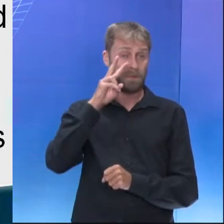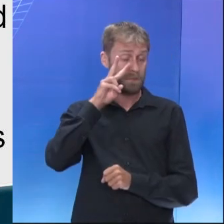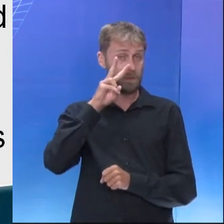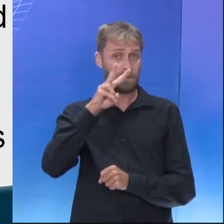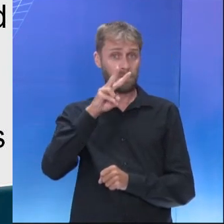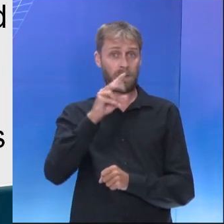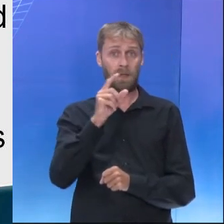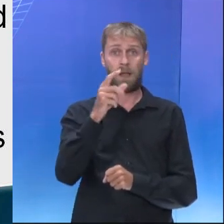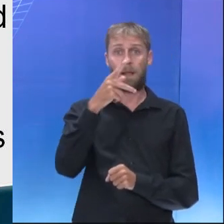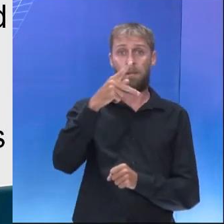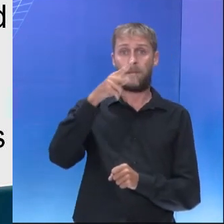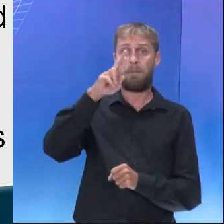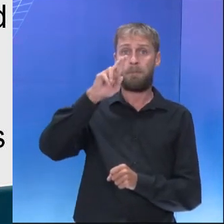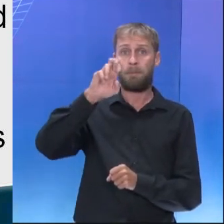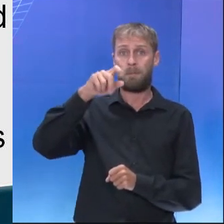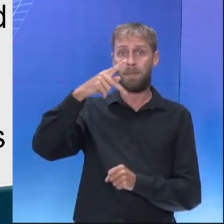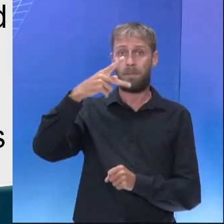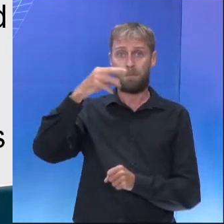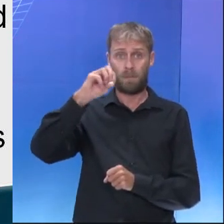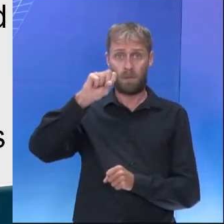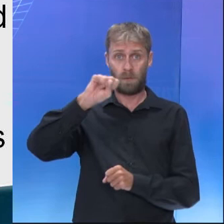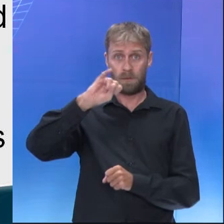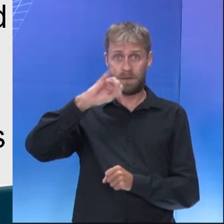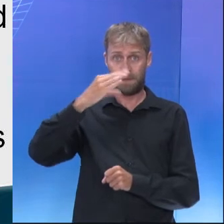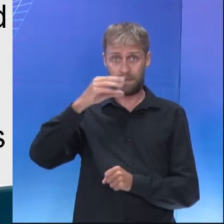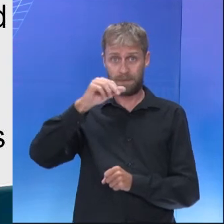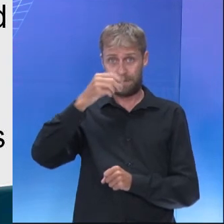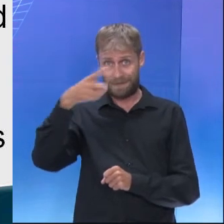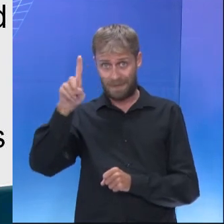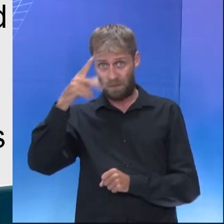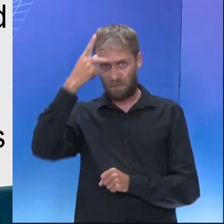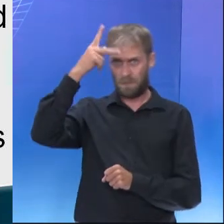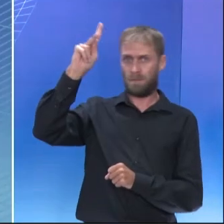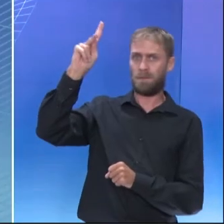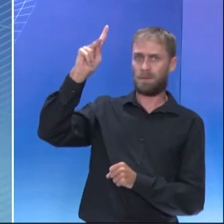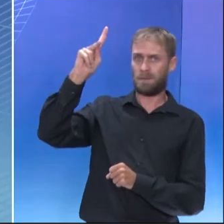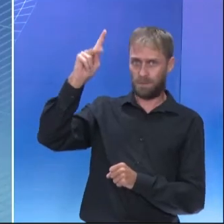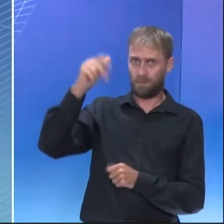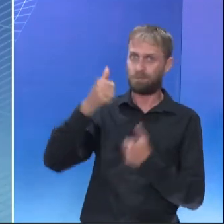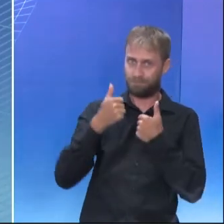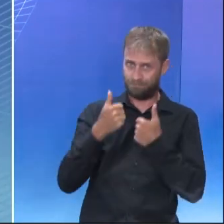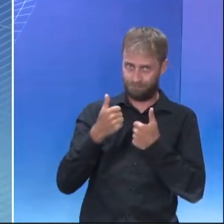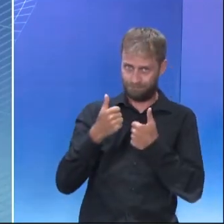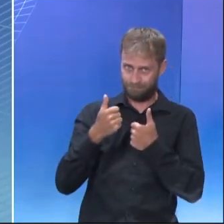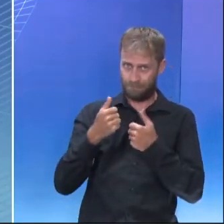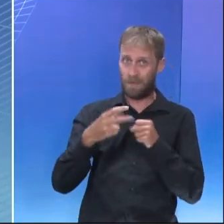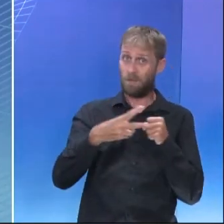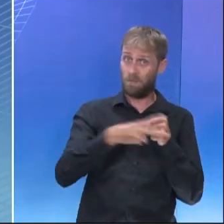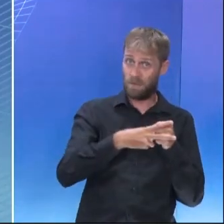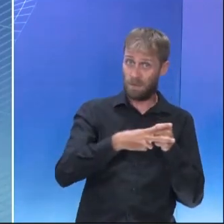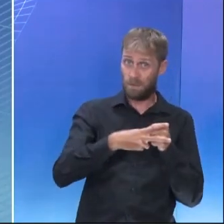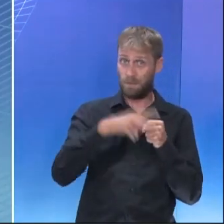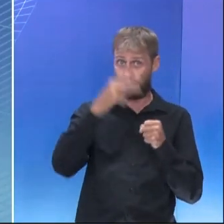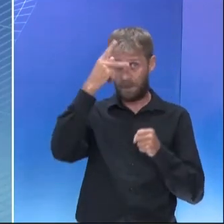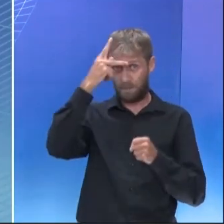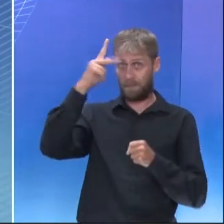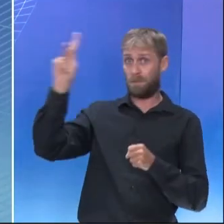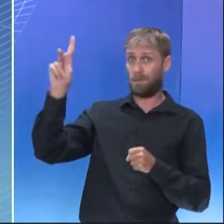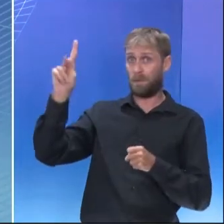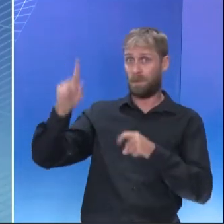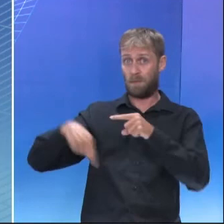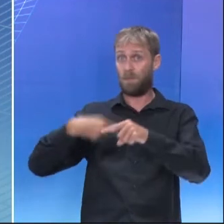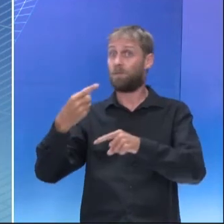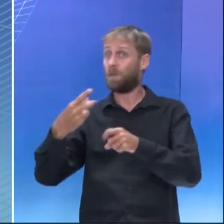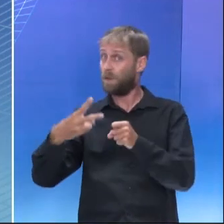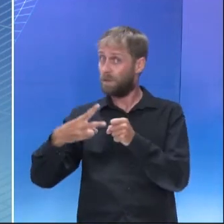virem uma preposição, tem o verbo, mais uma preposição na frente, e você vai usar um outro verbo,